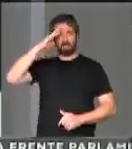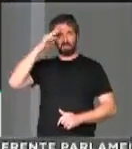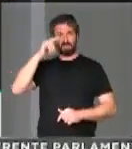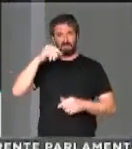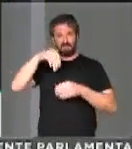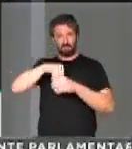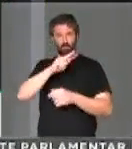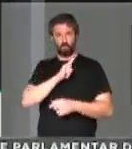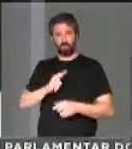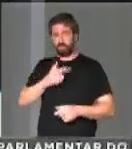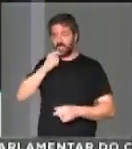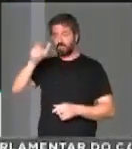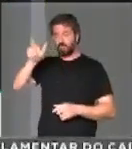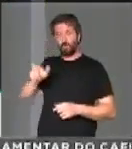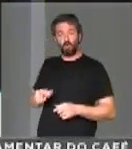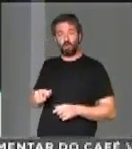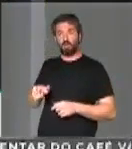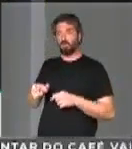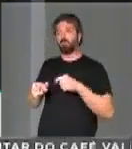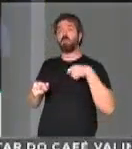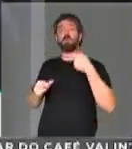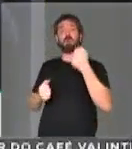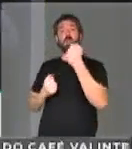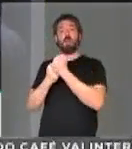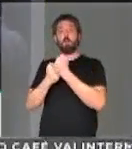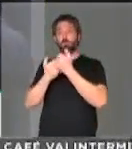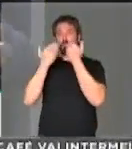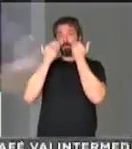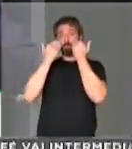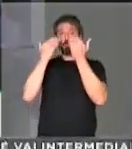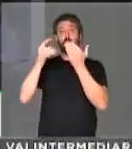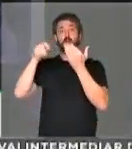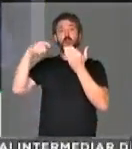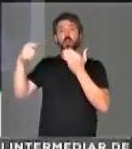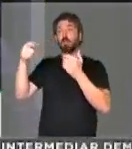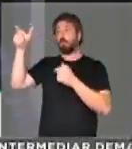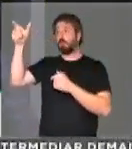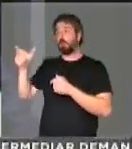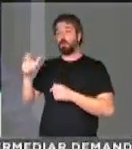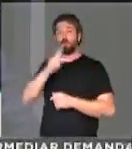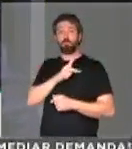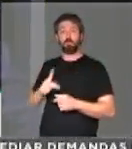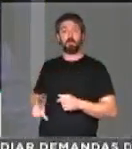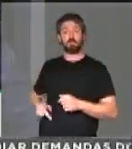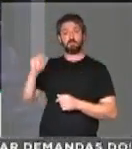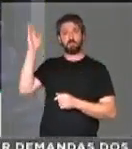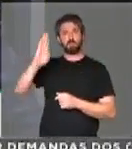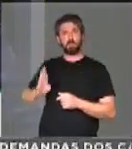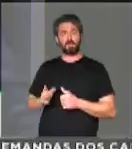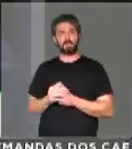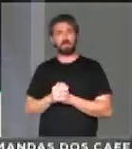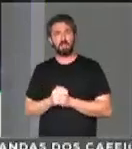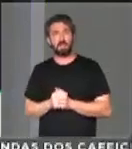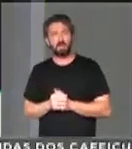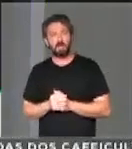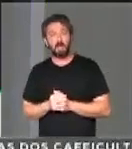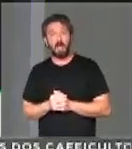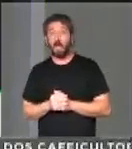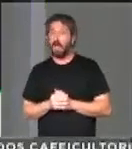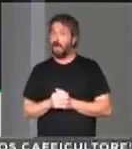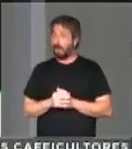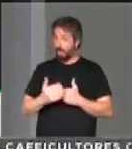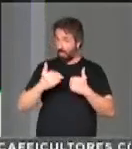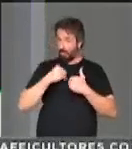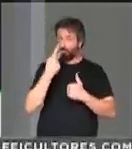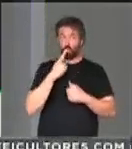E esse intelectual está sendo apoiado publicamente pelo presidente da República. Eu quero